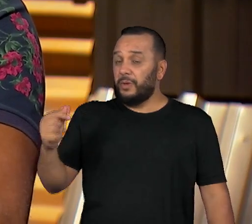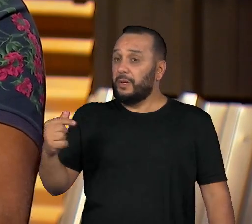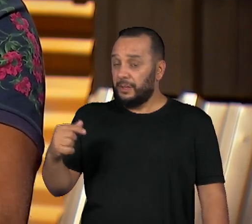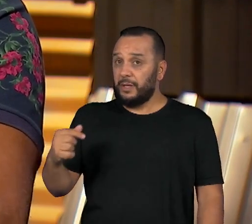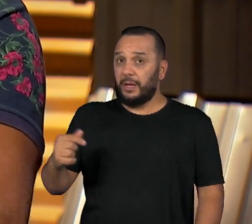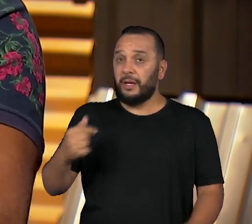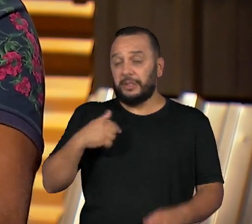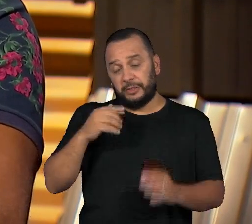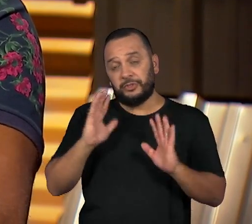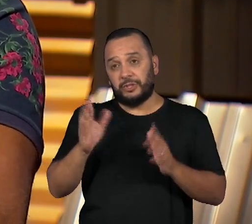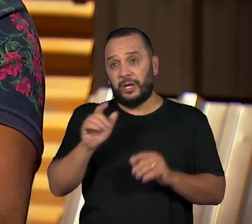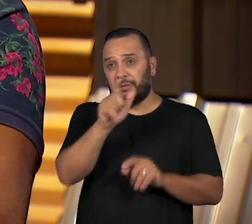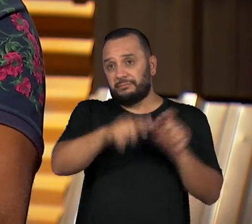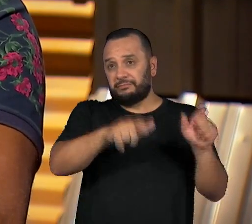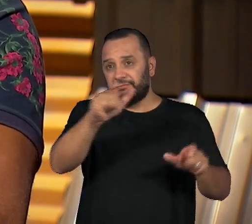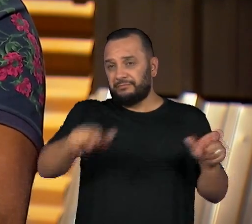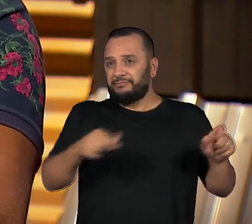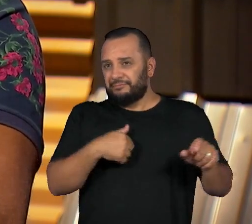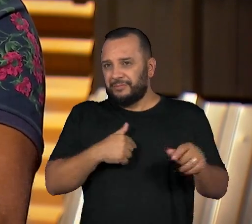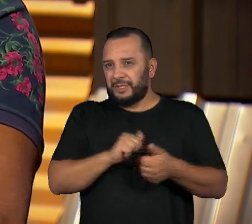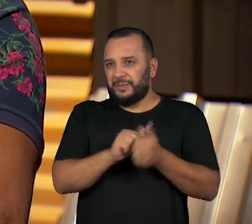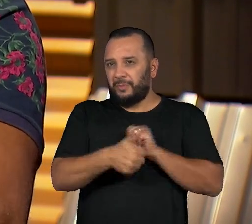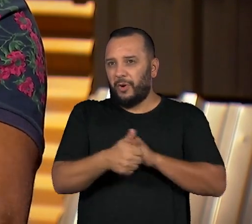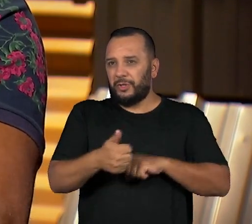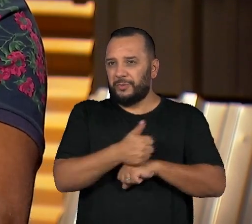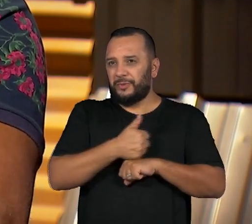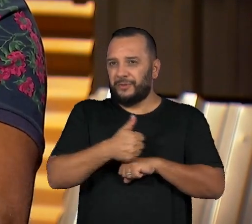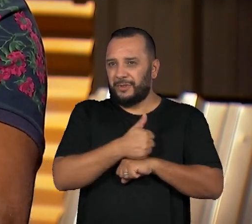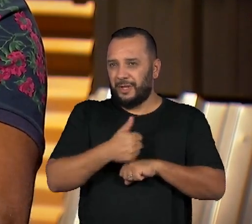não entendem é que